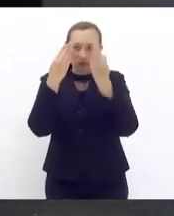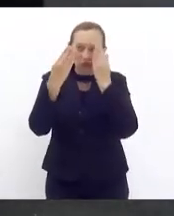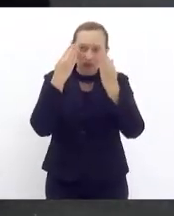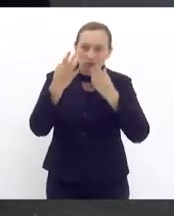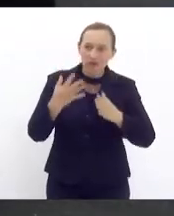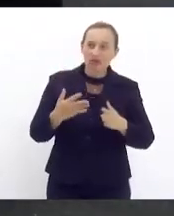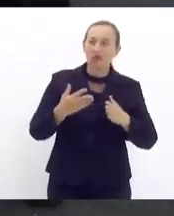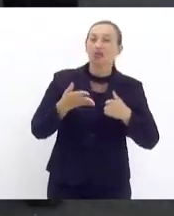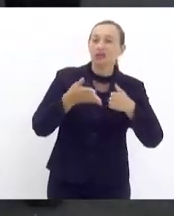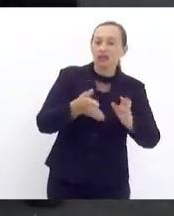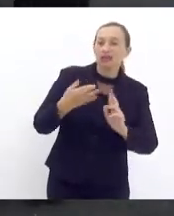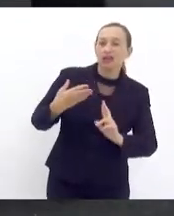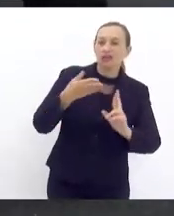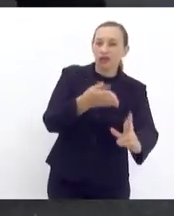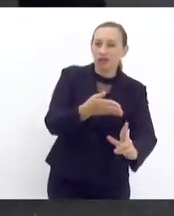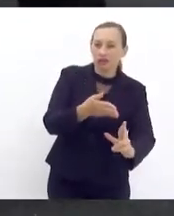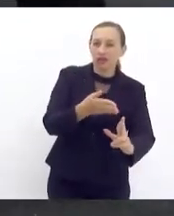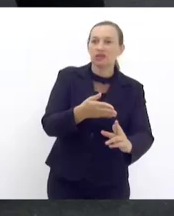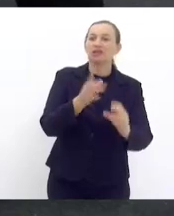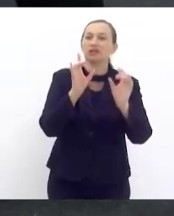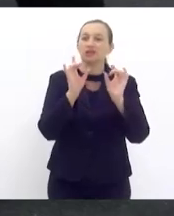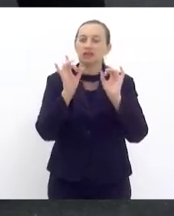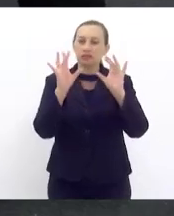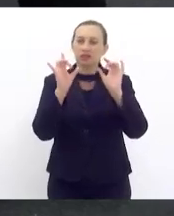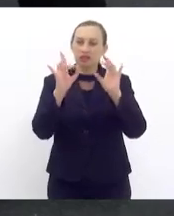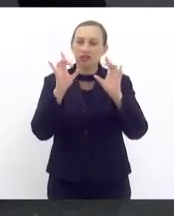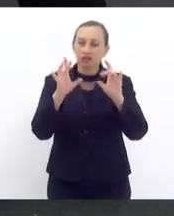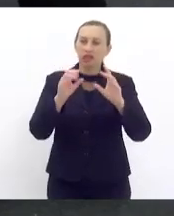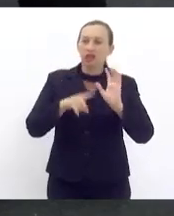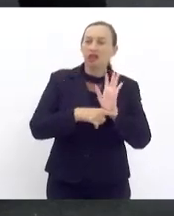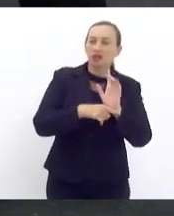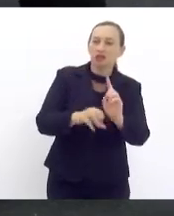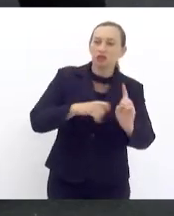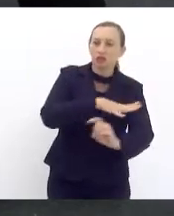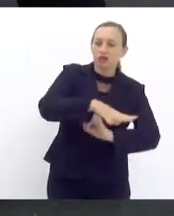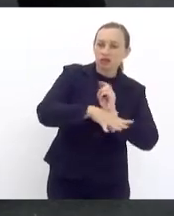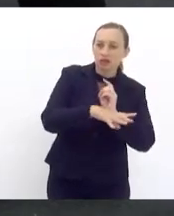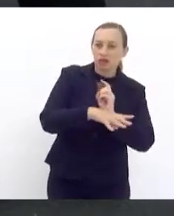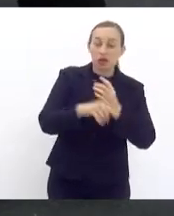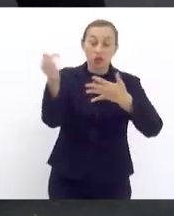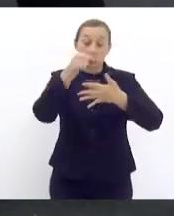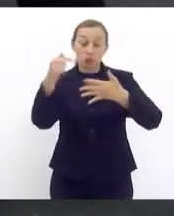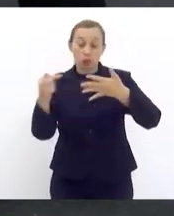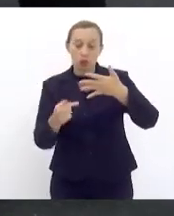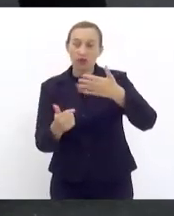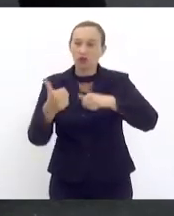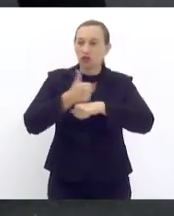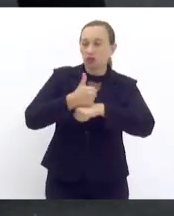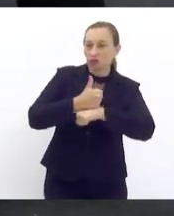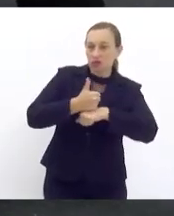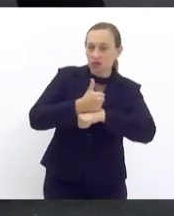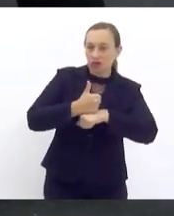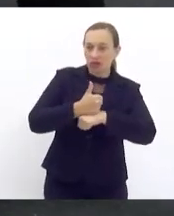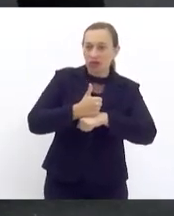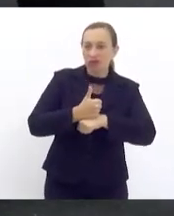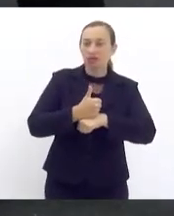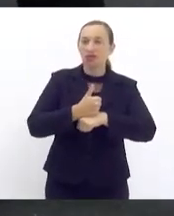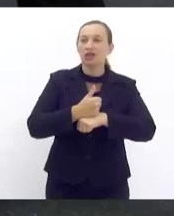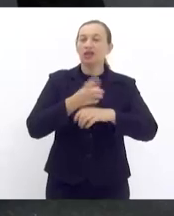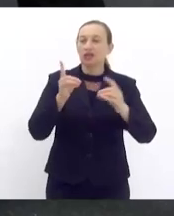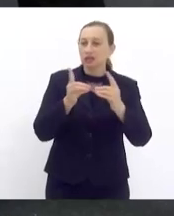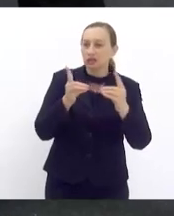referência especialidades especializadas assistência social que são os creas a quem caberá prestar entendimento